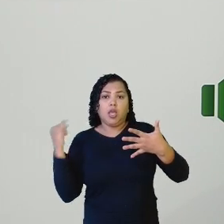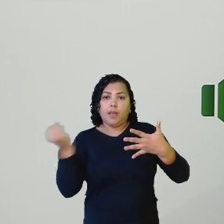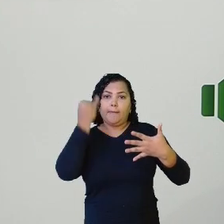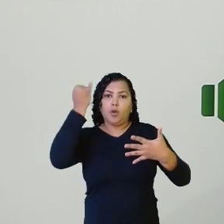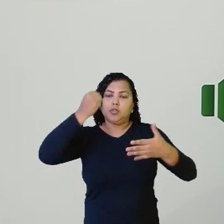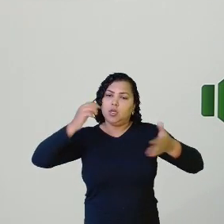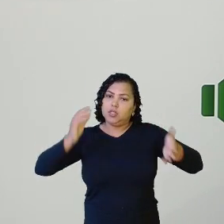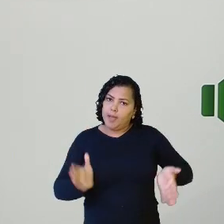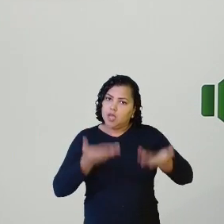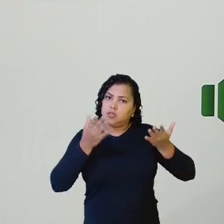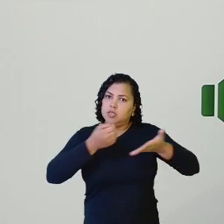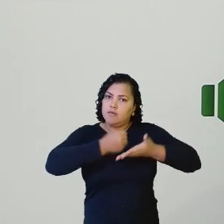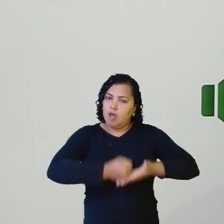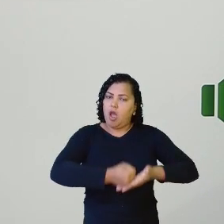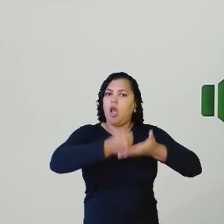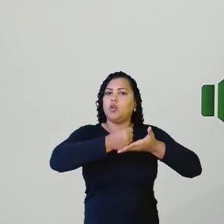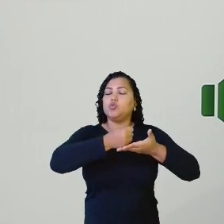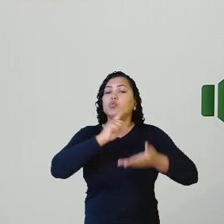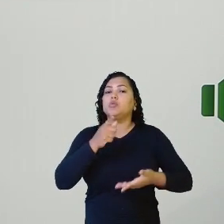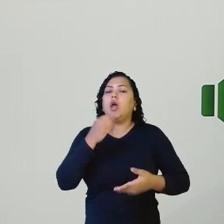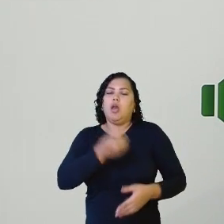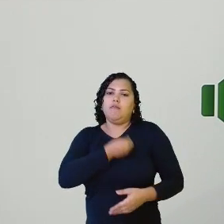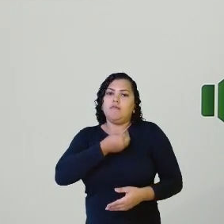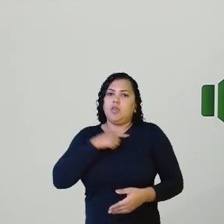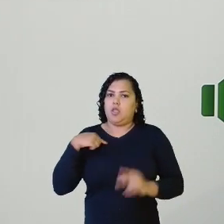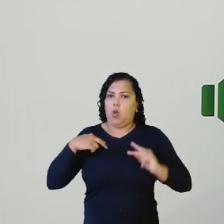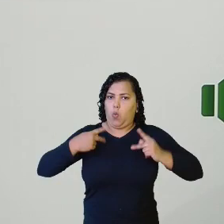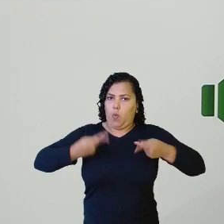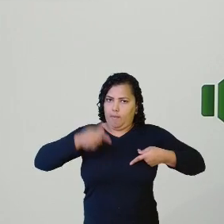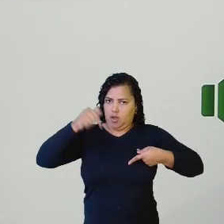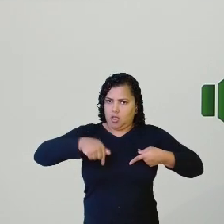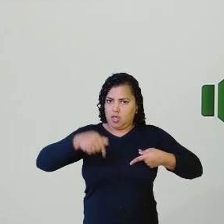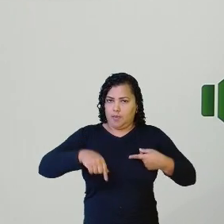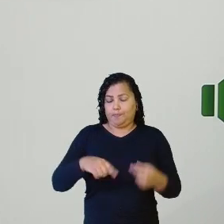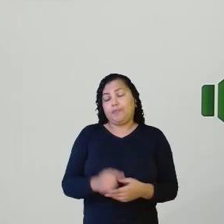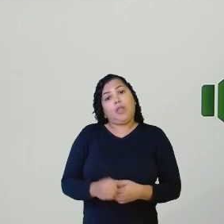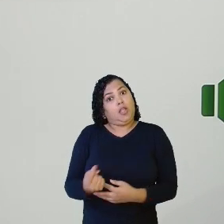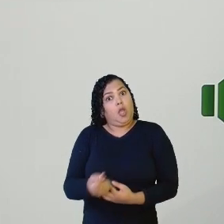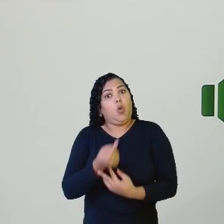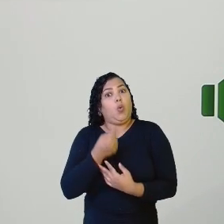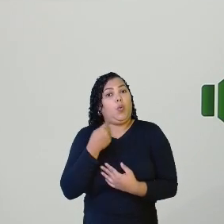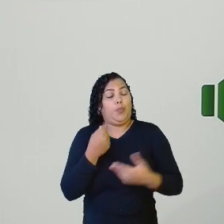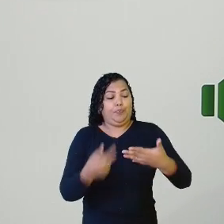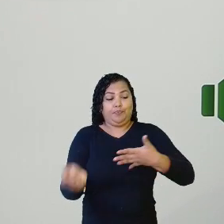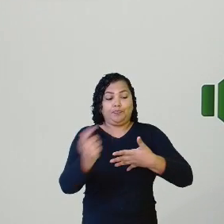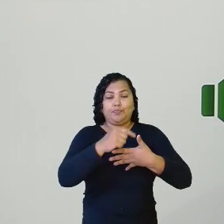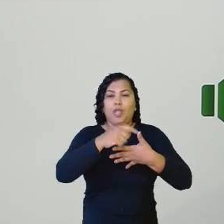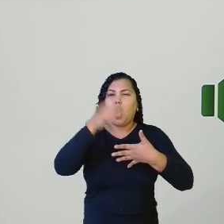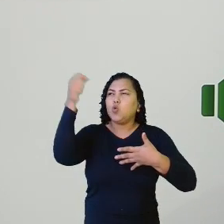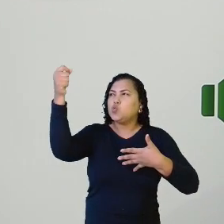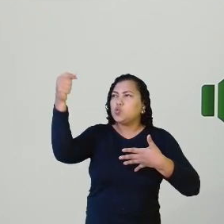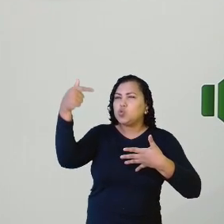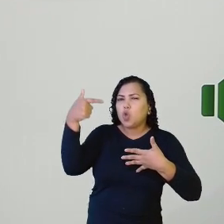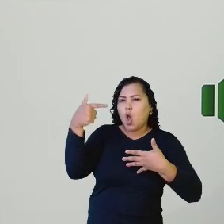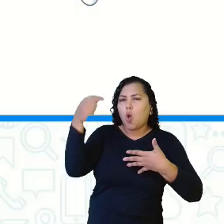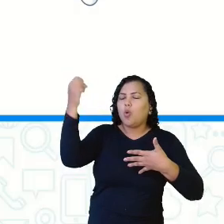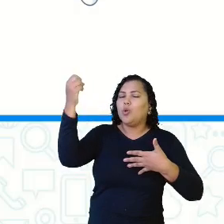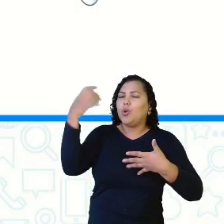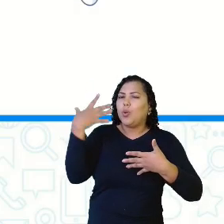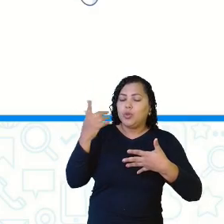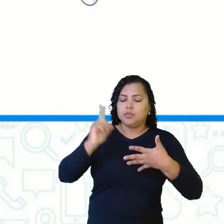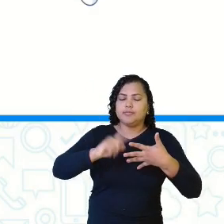seres vivos no planeta Terra? Um deles é a luz do Sol. O outro é porque ele é coberto por